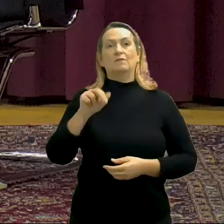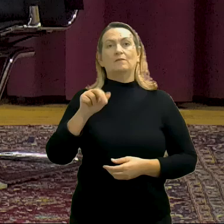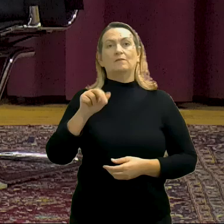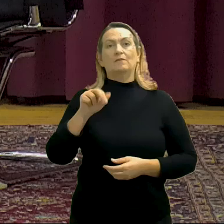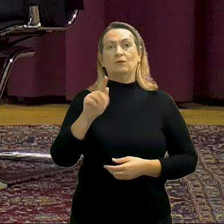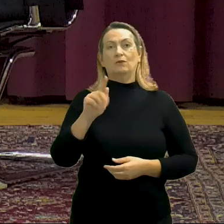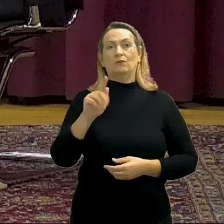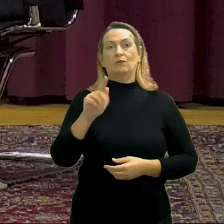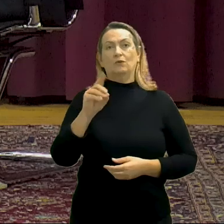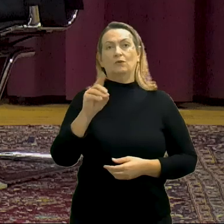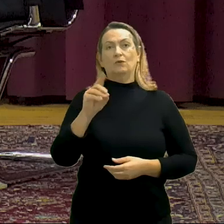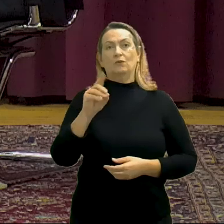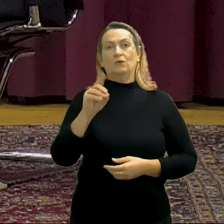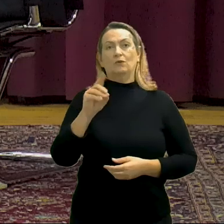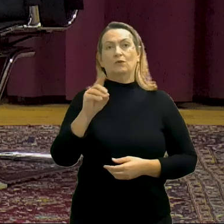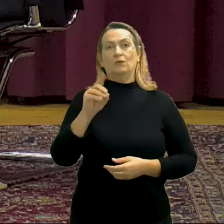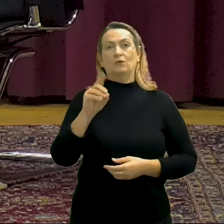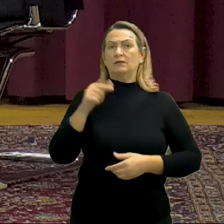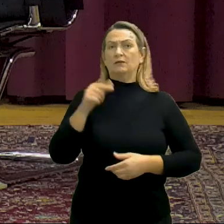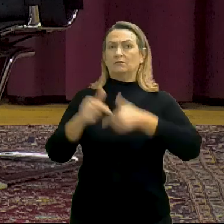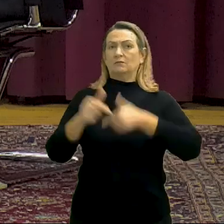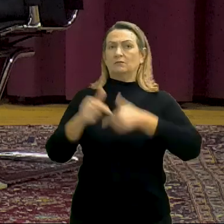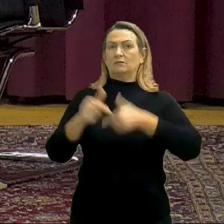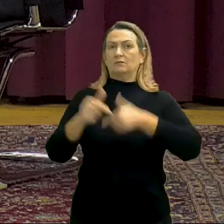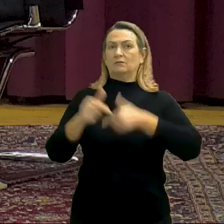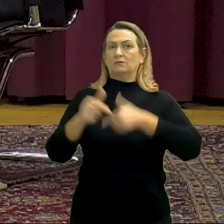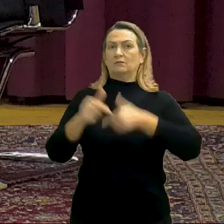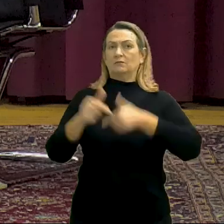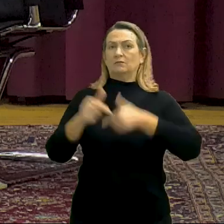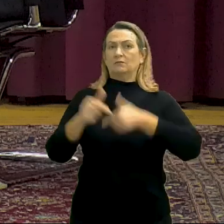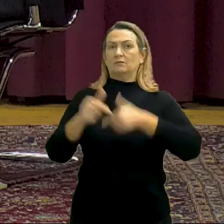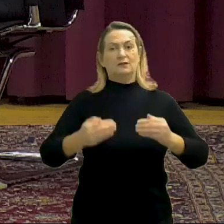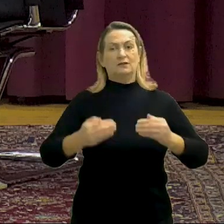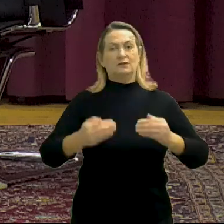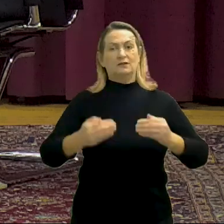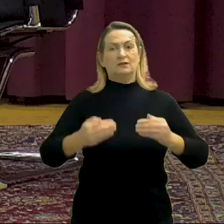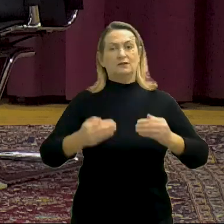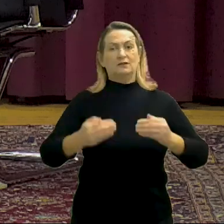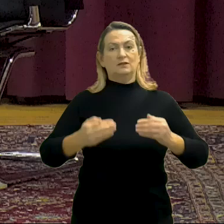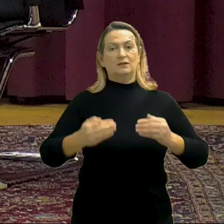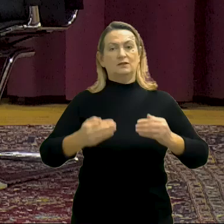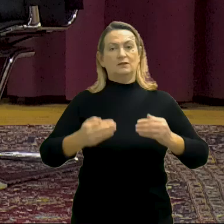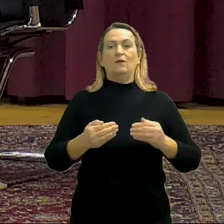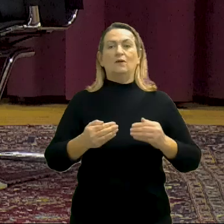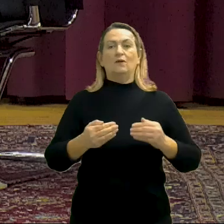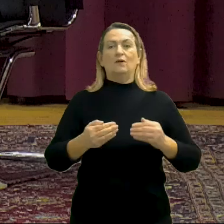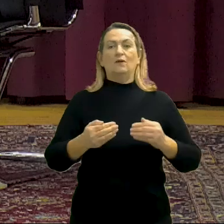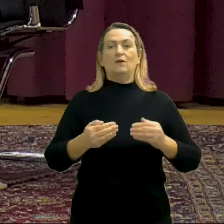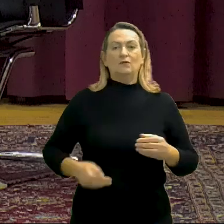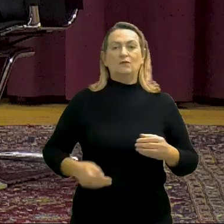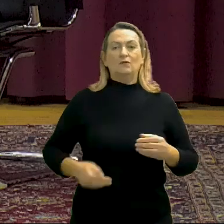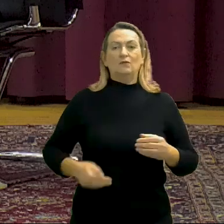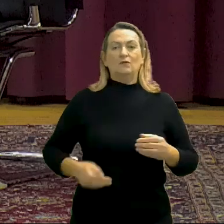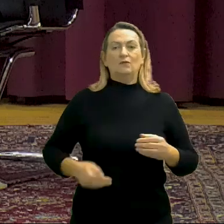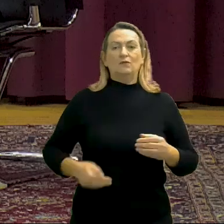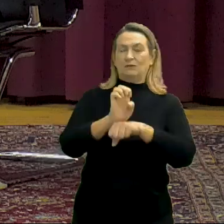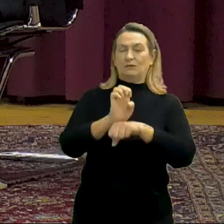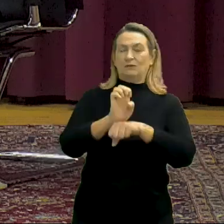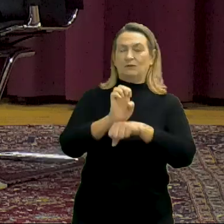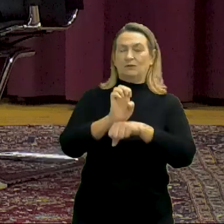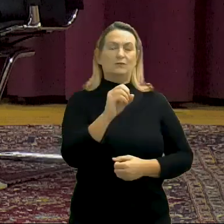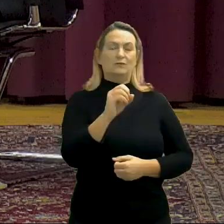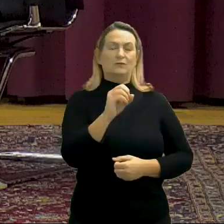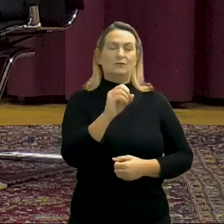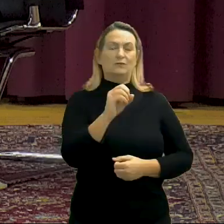interinstitucional com o ministério público estadual para as eleições de 2024 muito bem lembrado Dr Marcelo Godói também nosso professor no